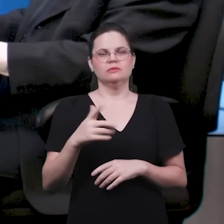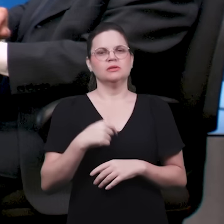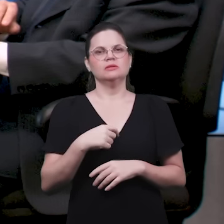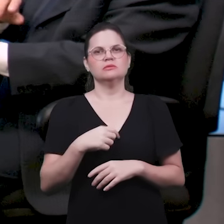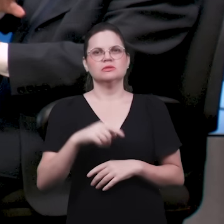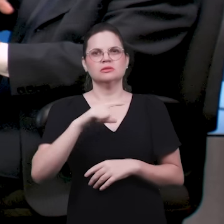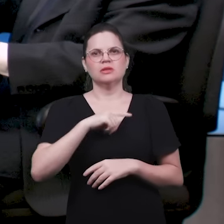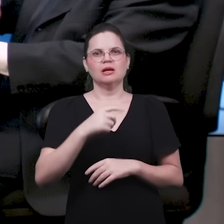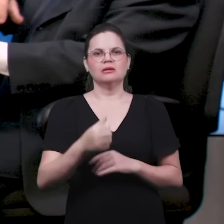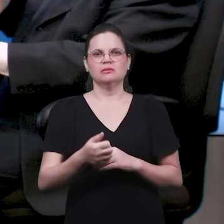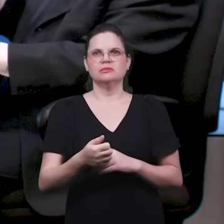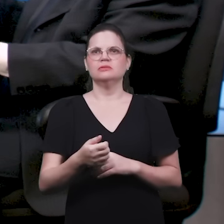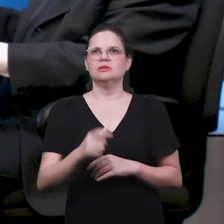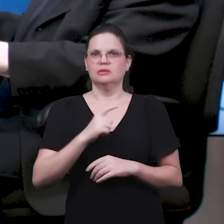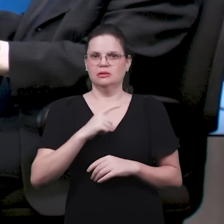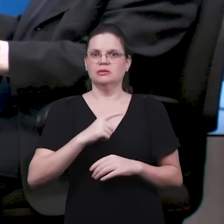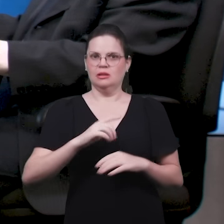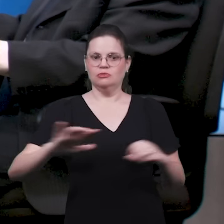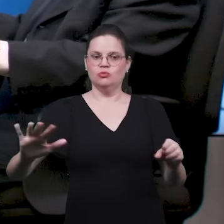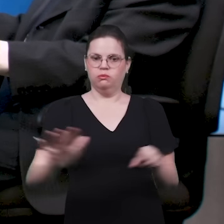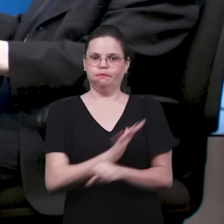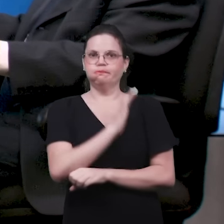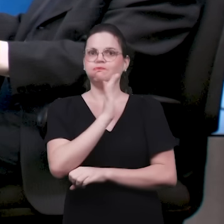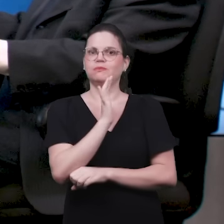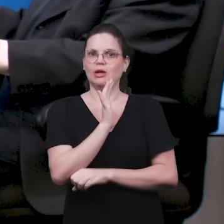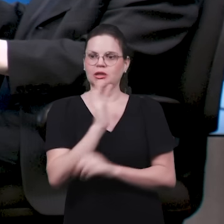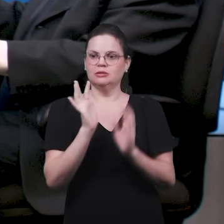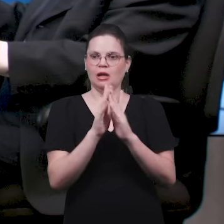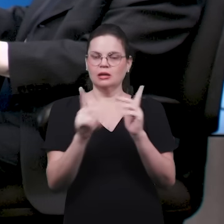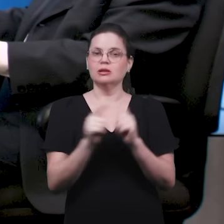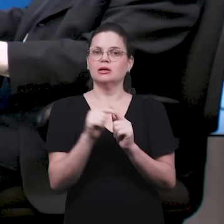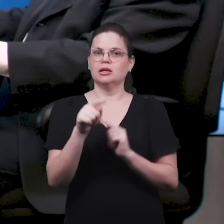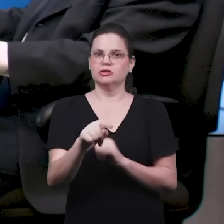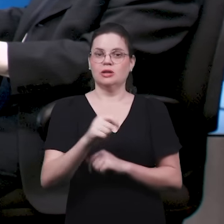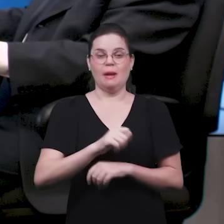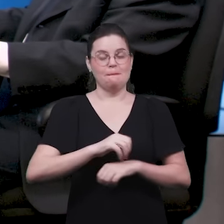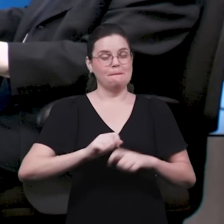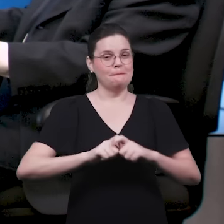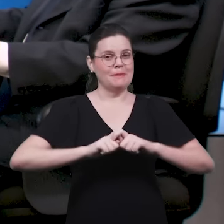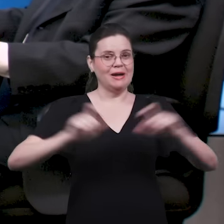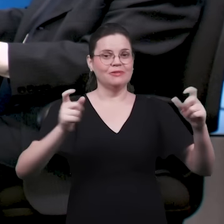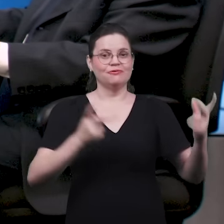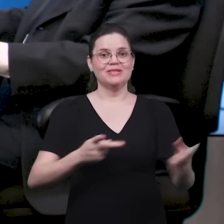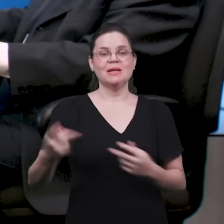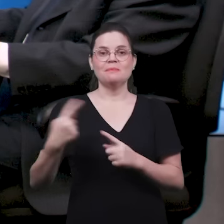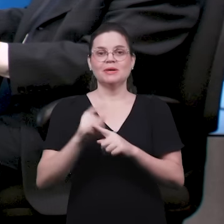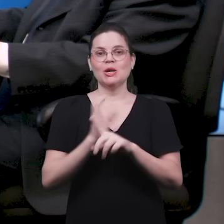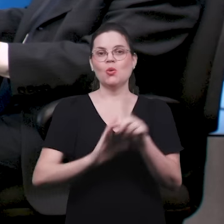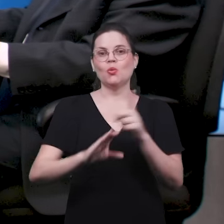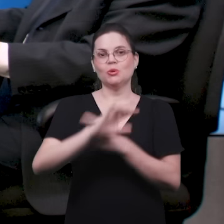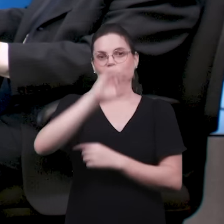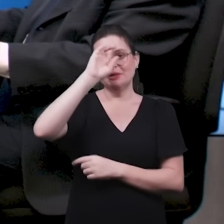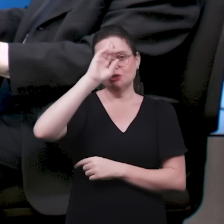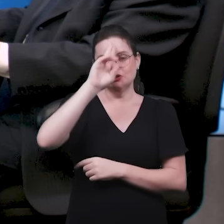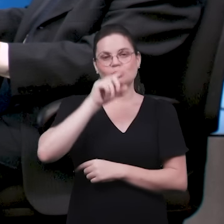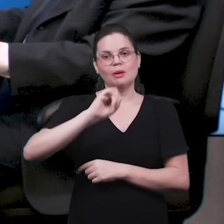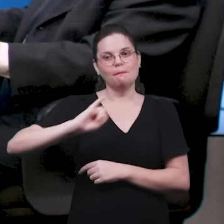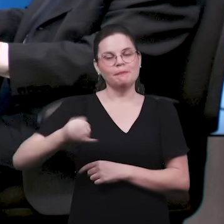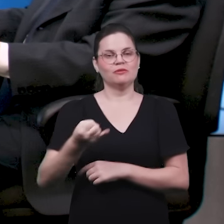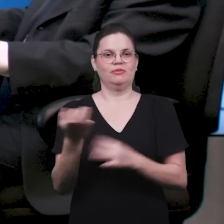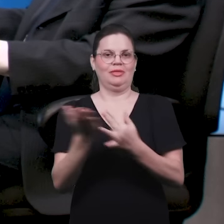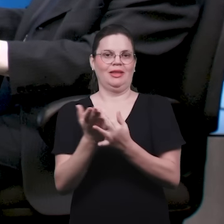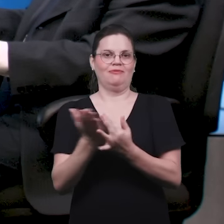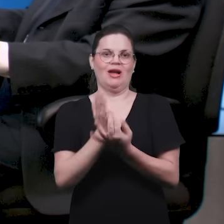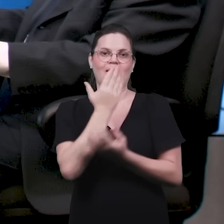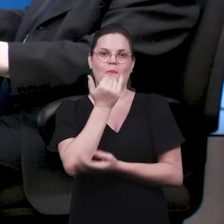aqui, mas dá um grupo expressivo de pessoas, a maioria visitantes. Porque um culto de meio-dia, muitas vezes a pessoa está aproveitando o horário